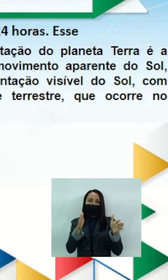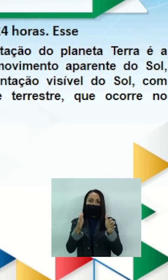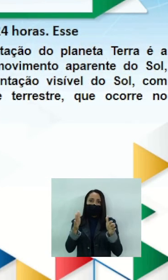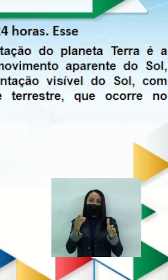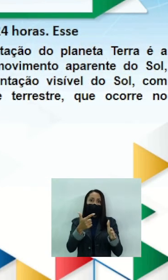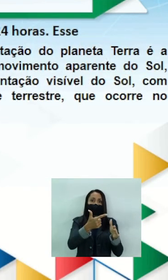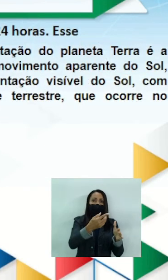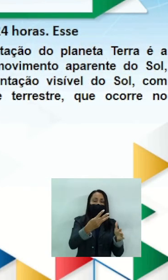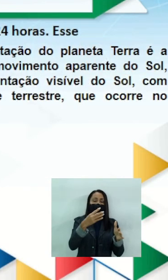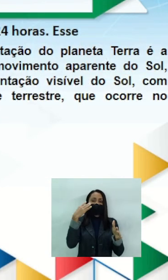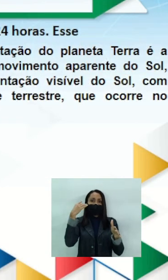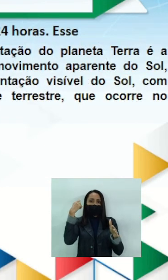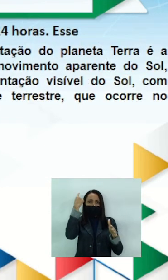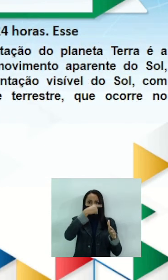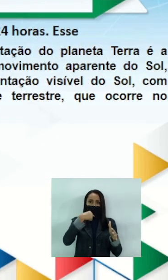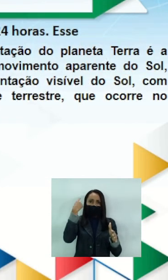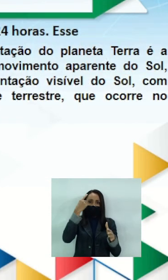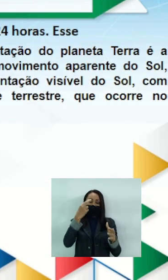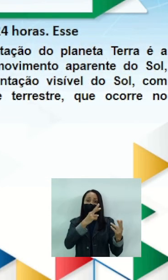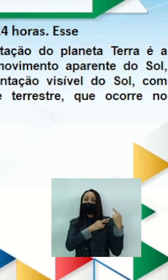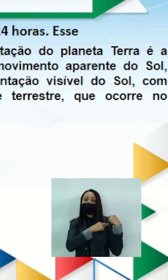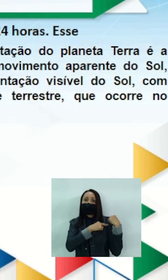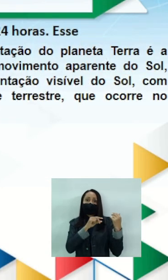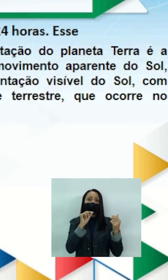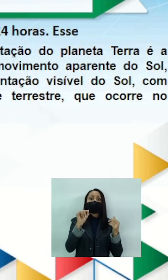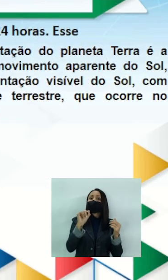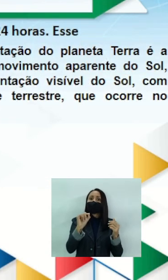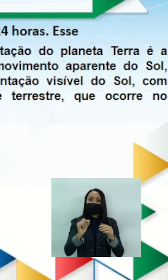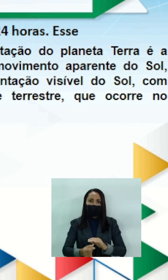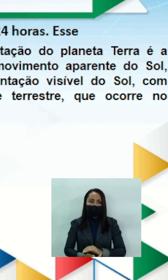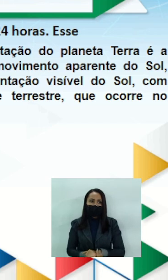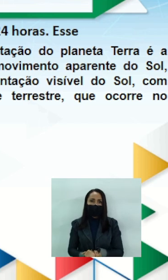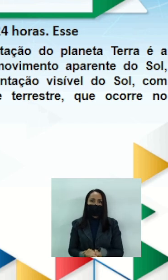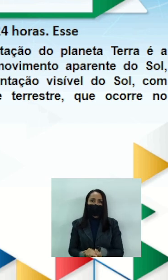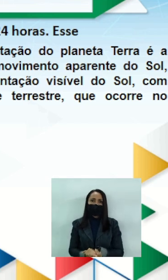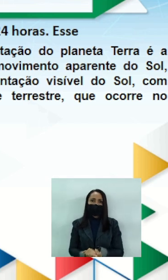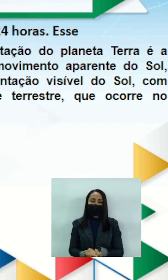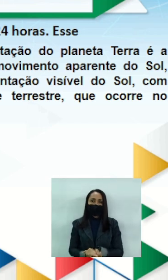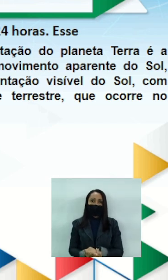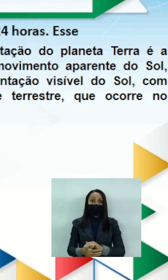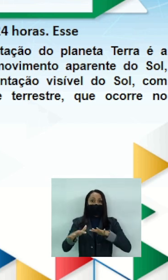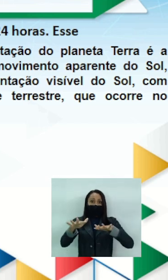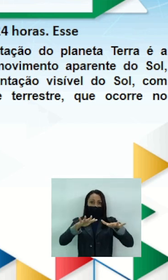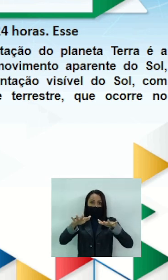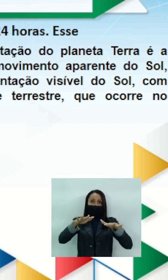horas. Esse movimento é responsável pelo movimento aparente do